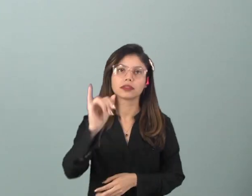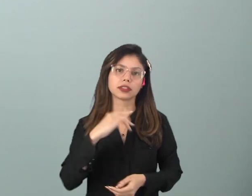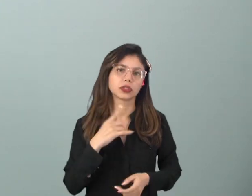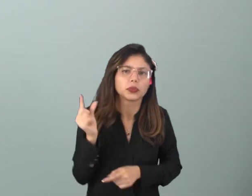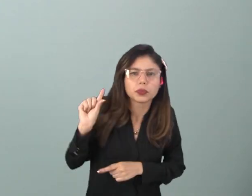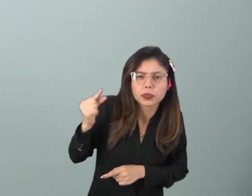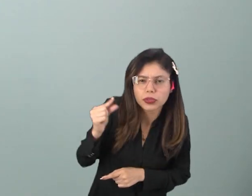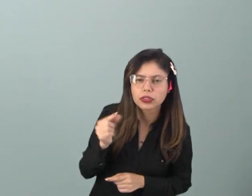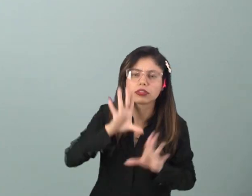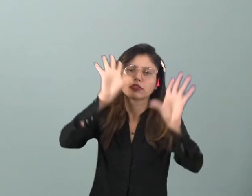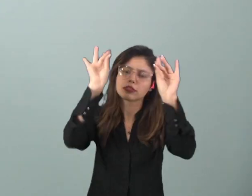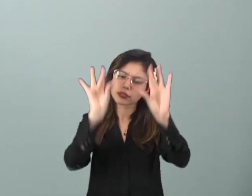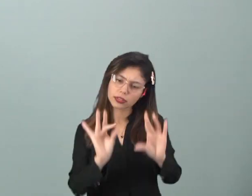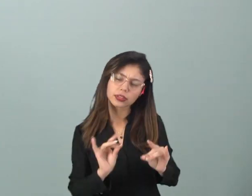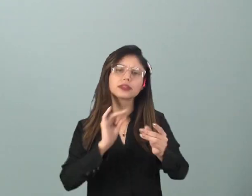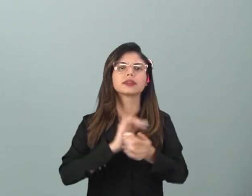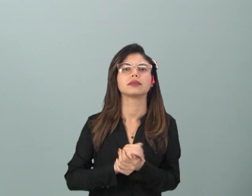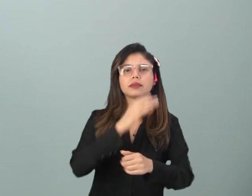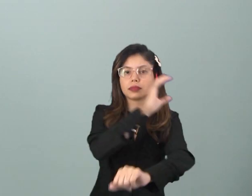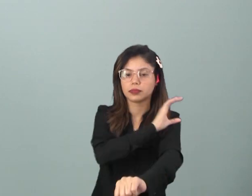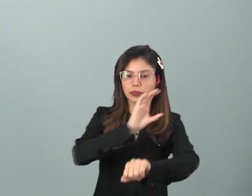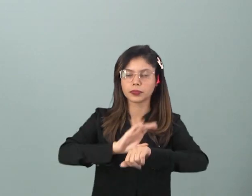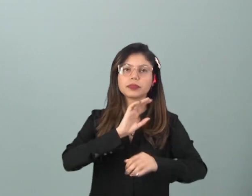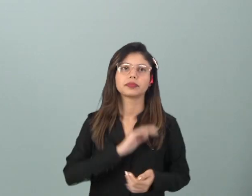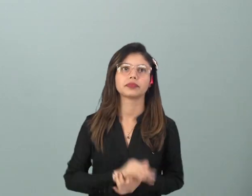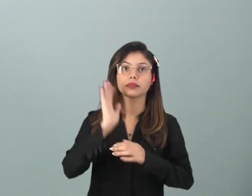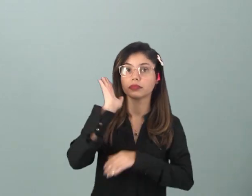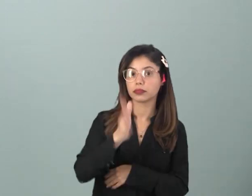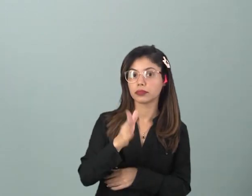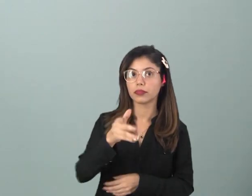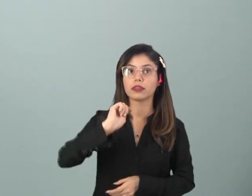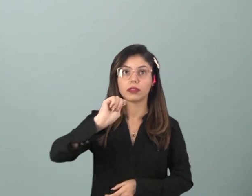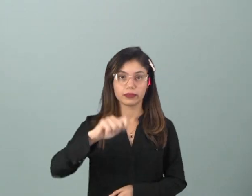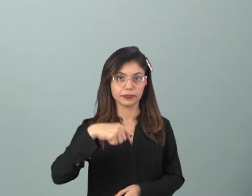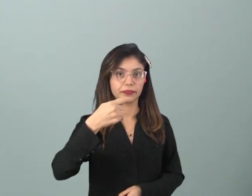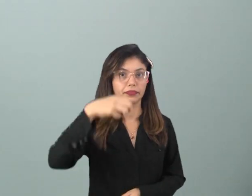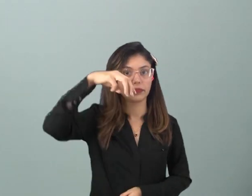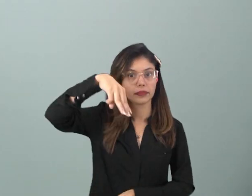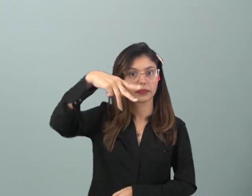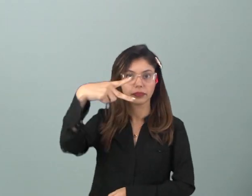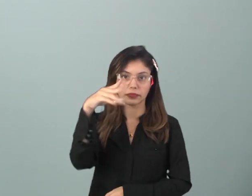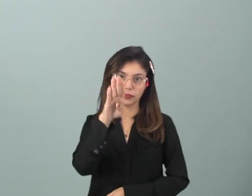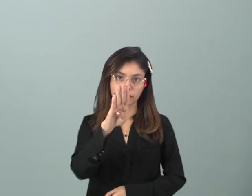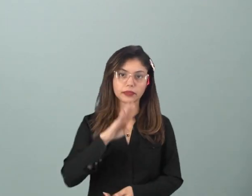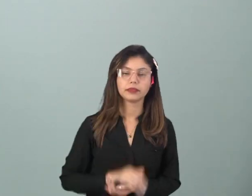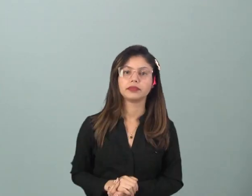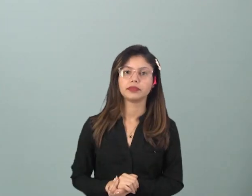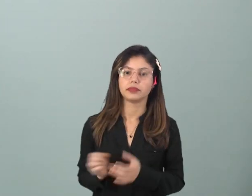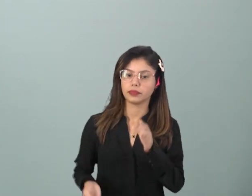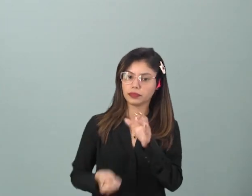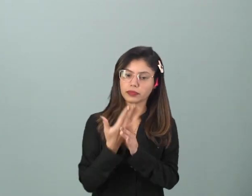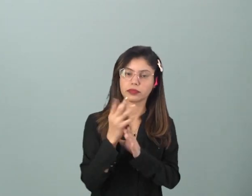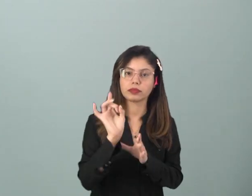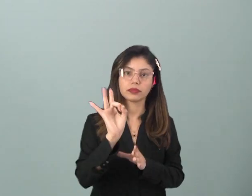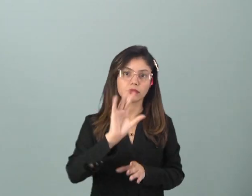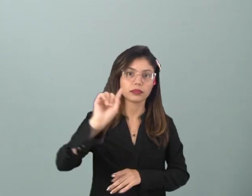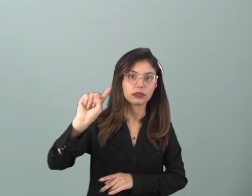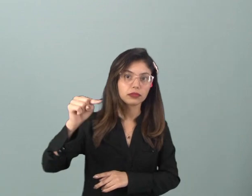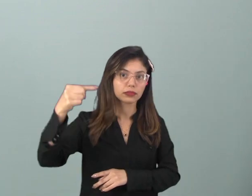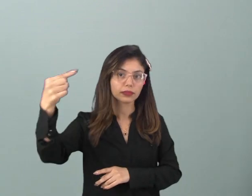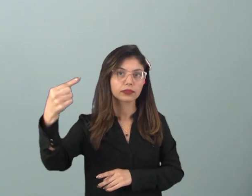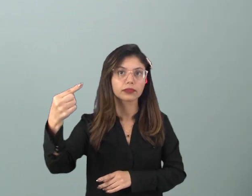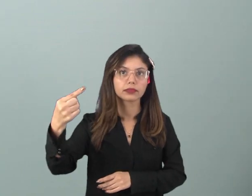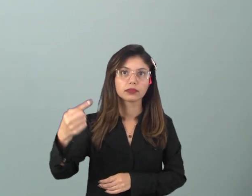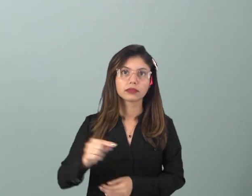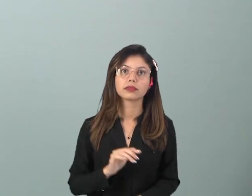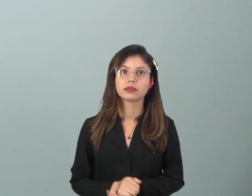um pouquinho de cada uma dessas culturas. Já a sigla MPB vai surgir apenas depois do